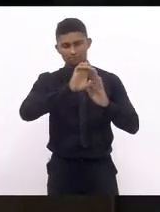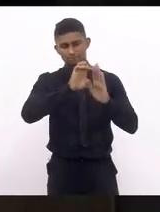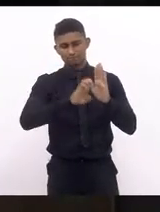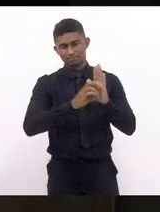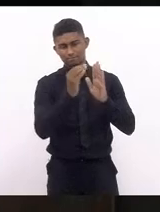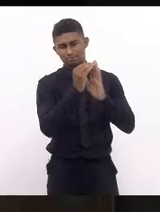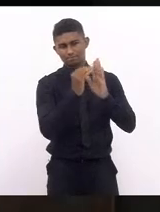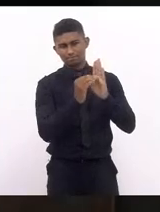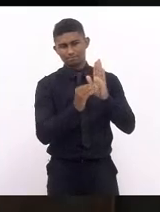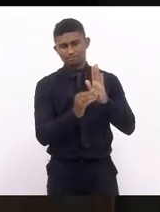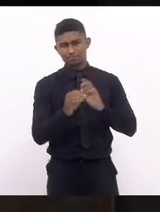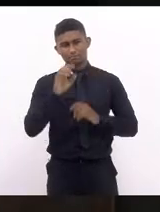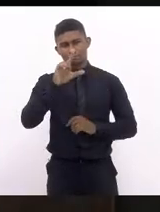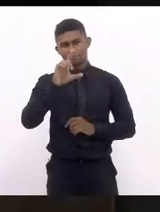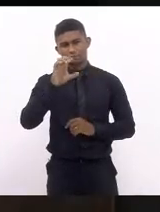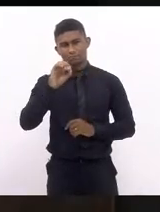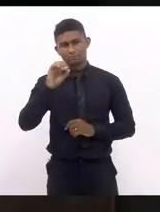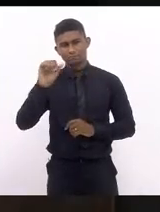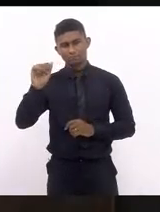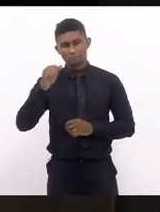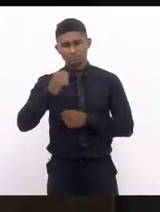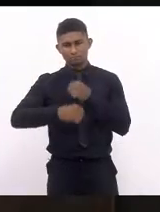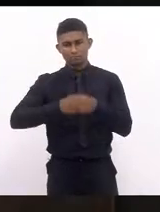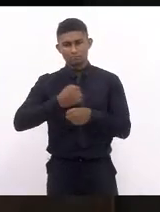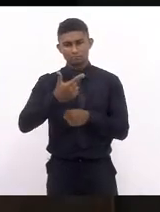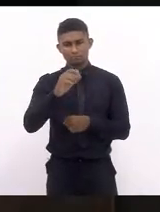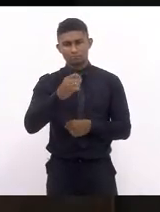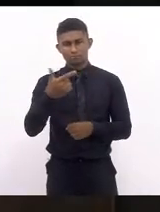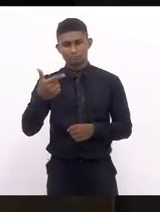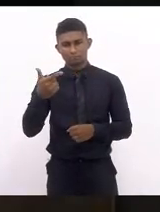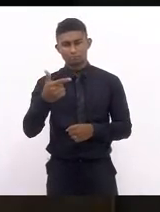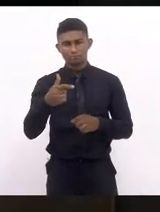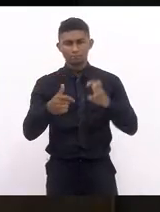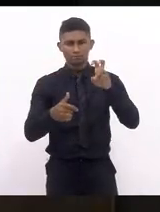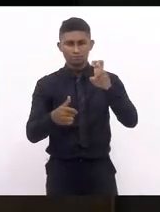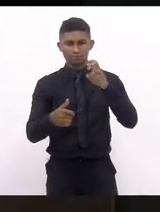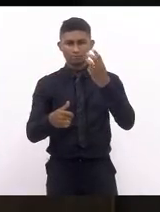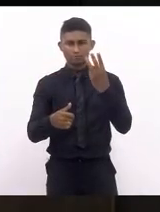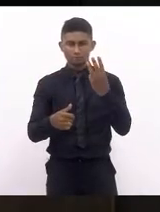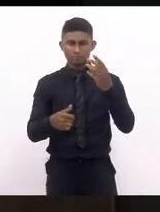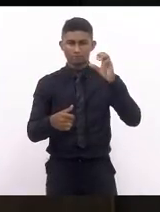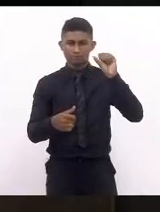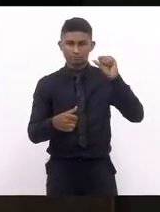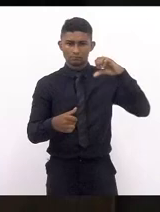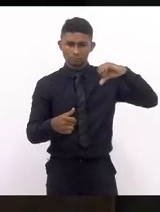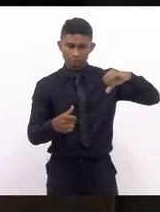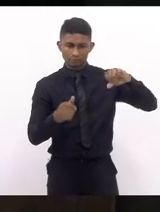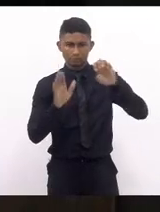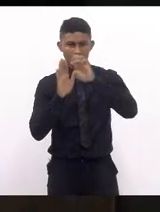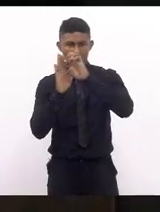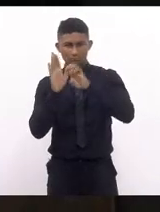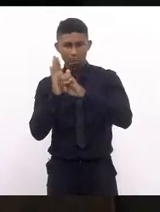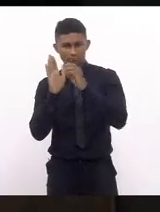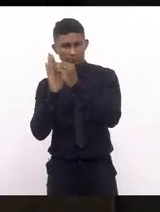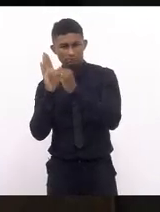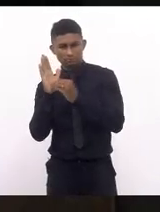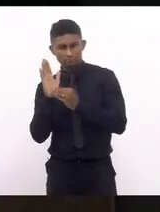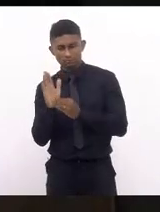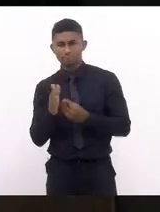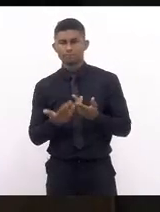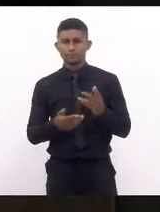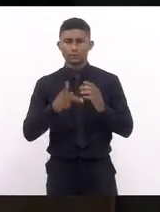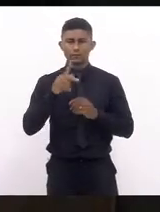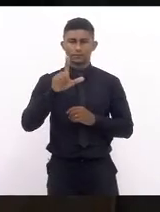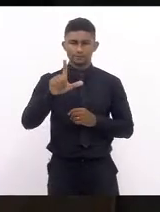o locador 2022 recebeu 5.389 emendas e o PL da